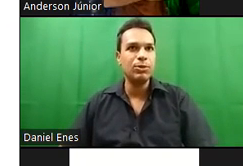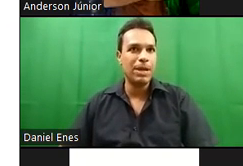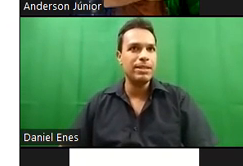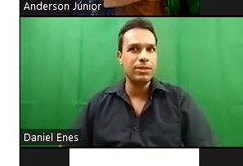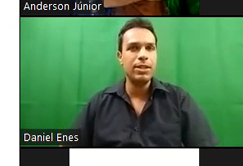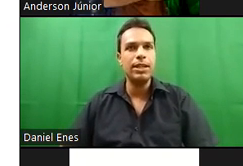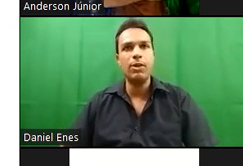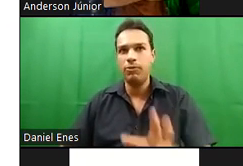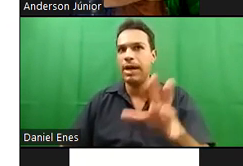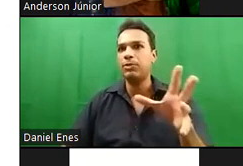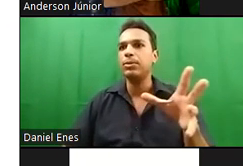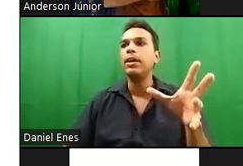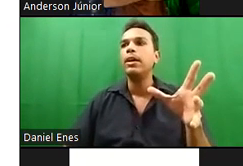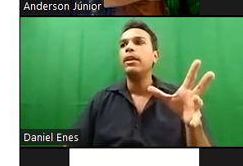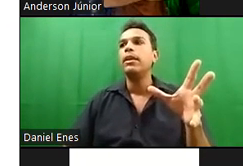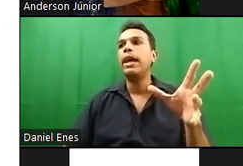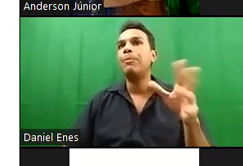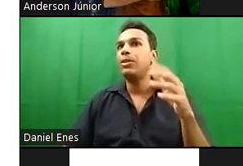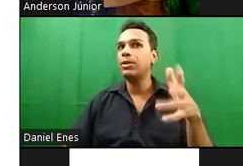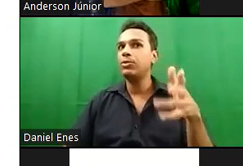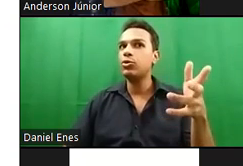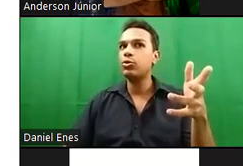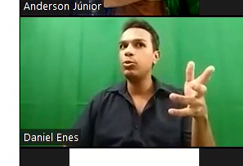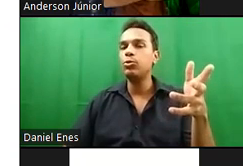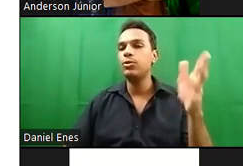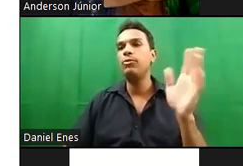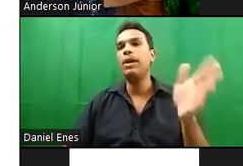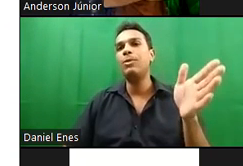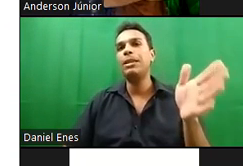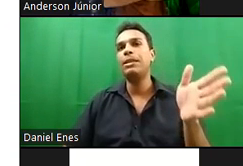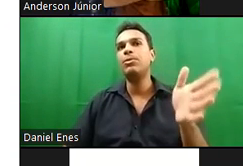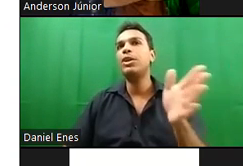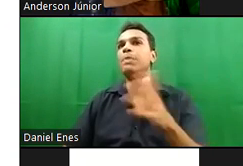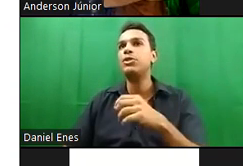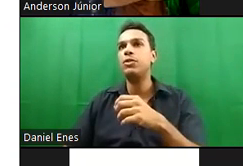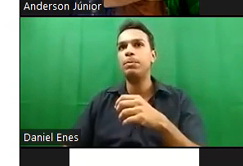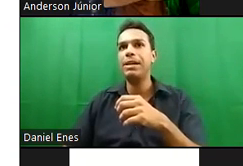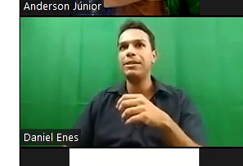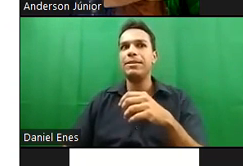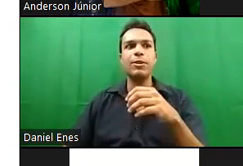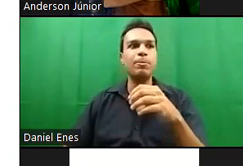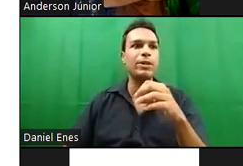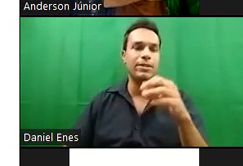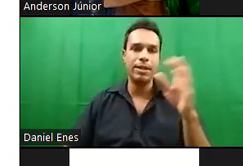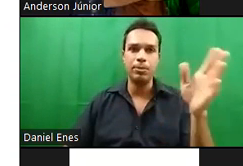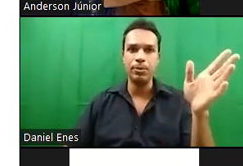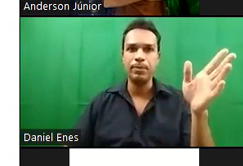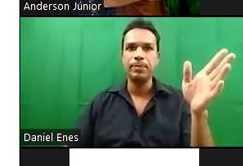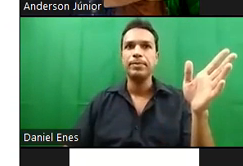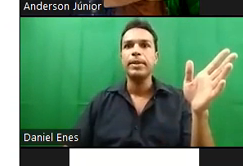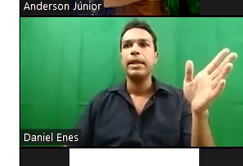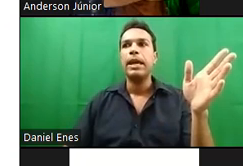língua dos países dele, é um fato. Né? A maioria dos surdos não falam a língua do respectivo país. Então, por